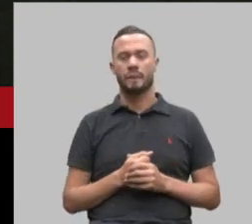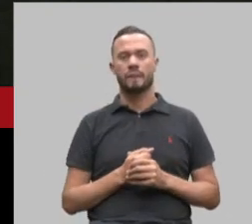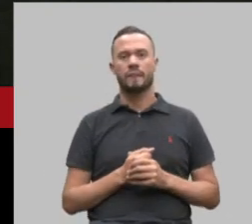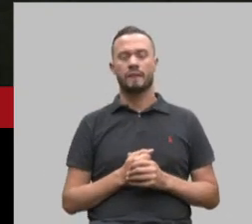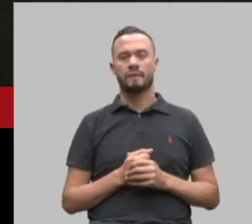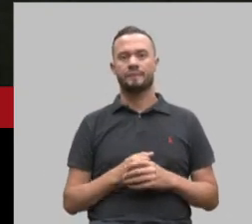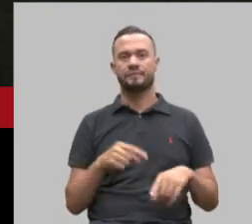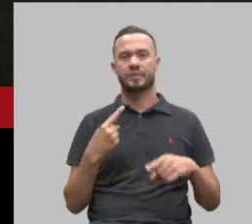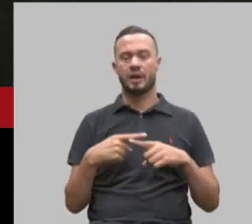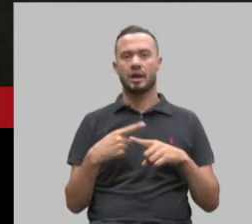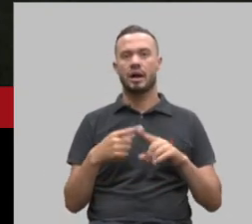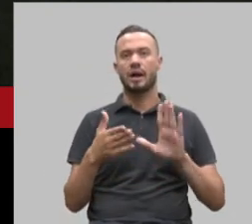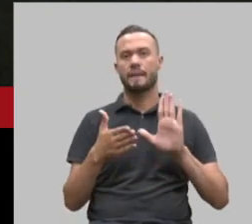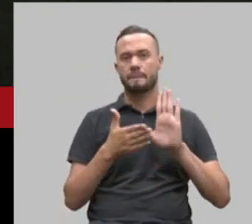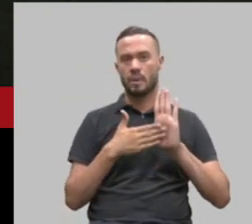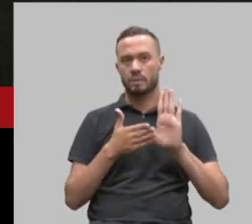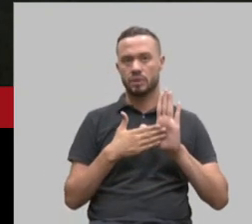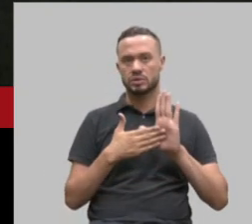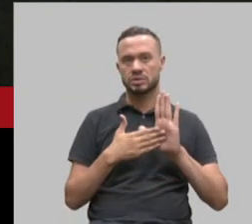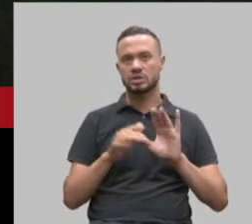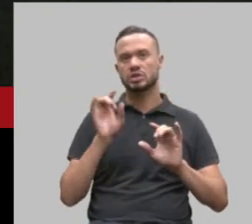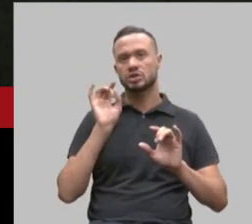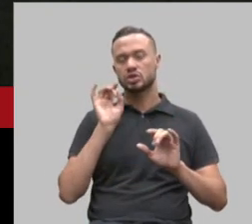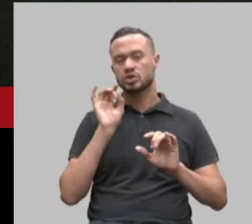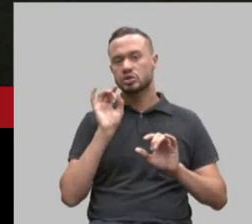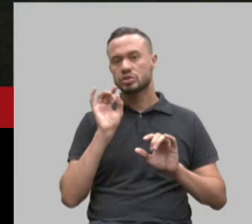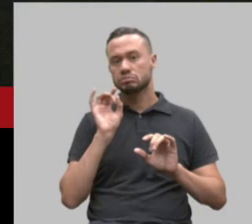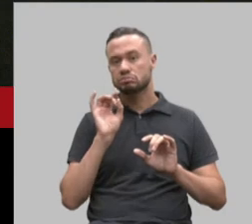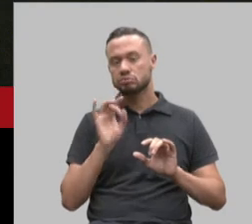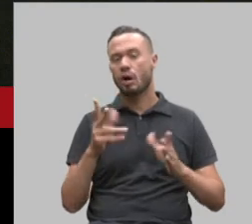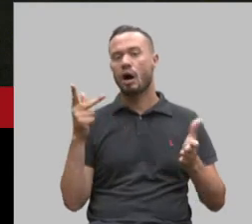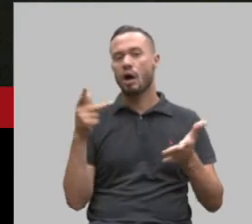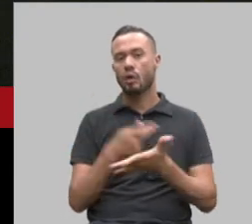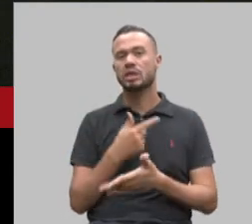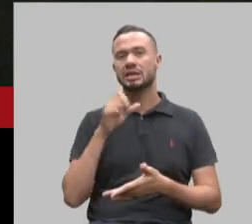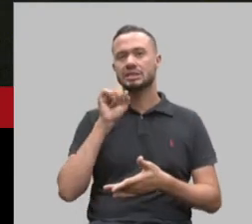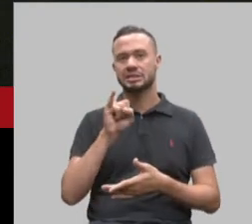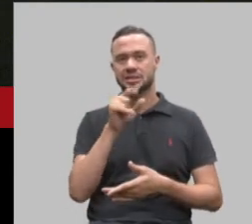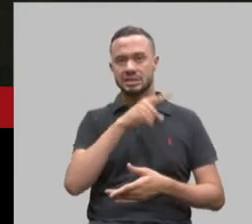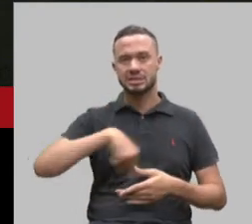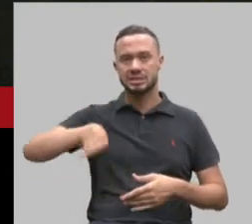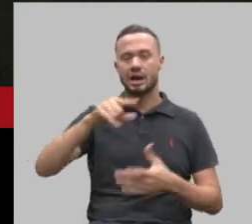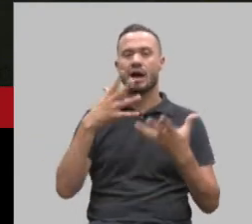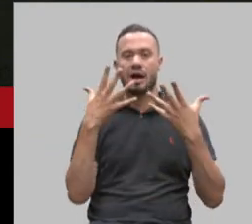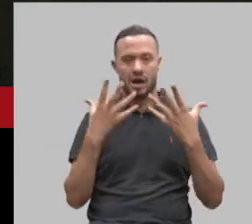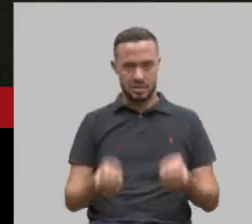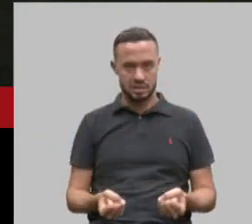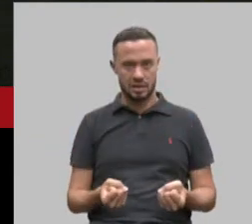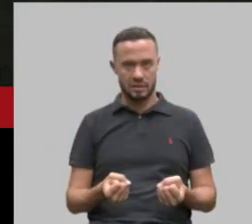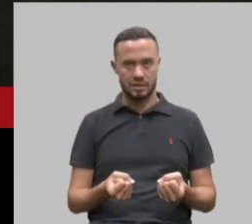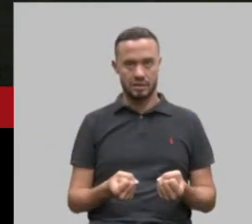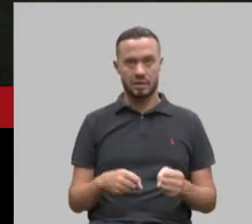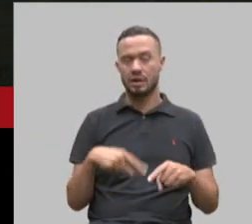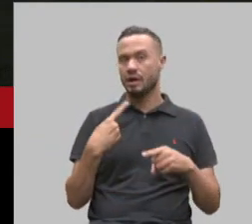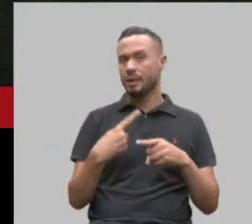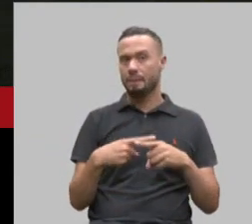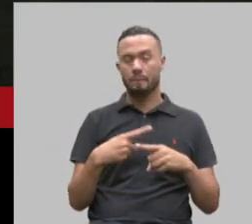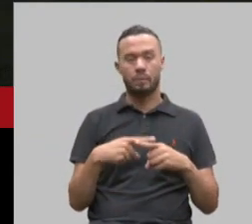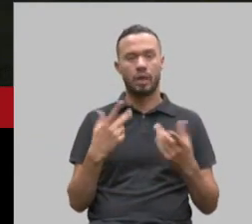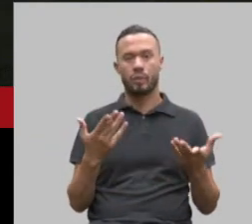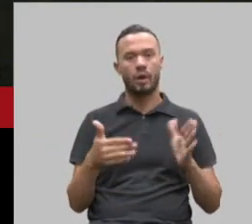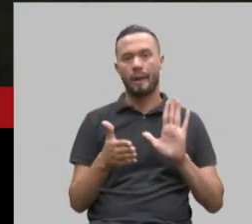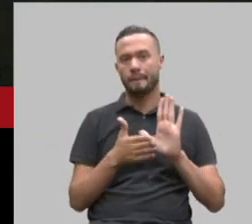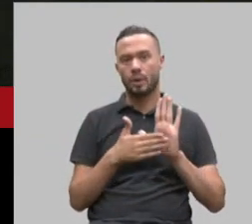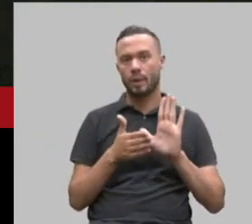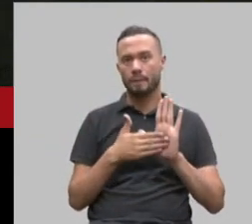essa proposta só vai ser efetivada se essa plenária aprovar porque não é uma proposta que está